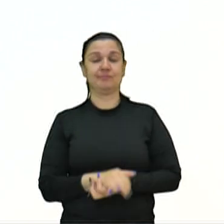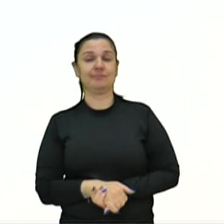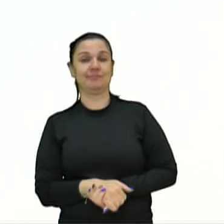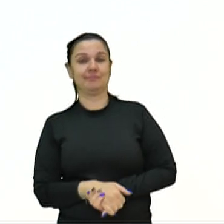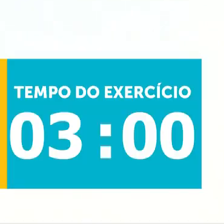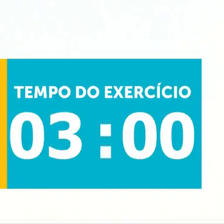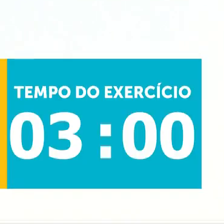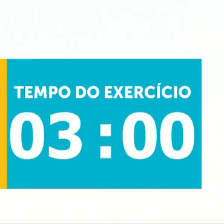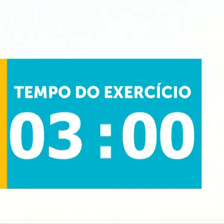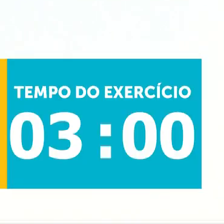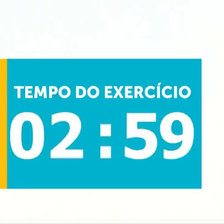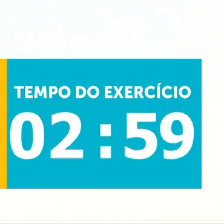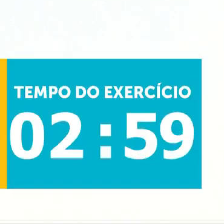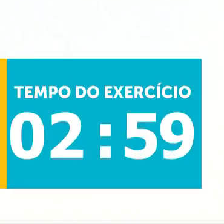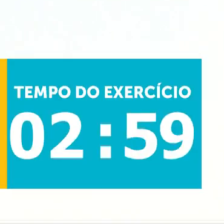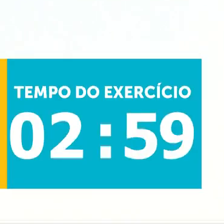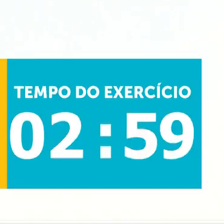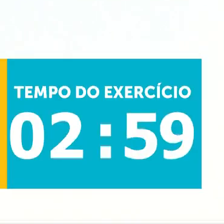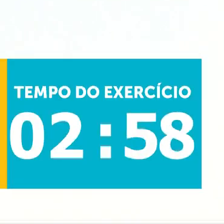biogênese?